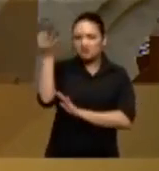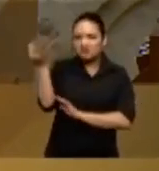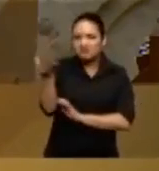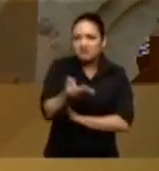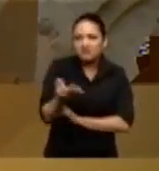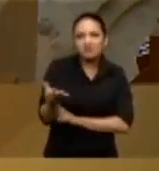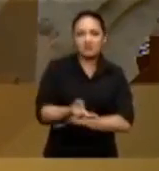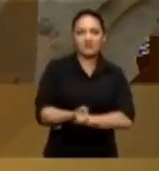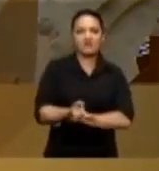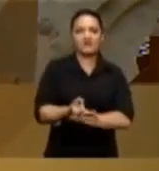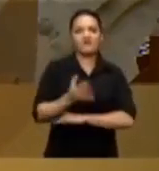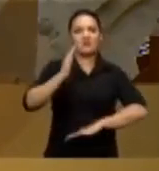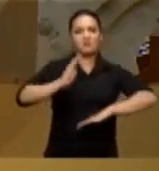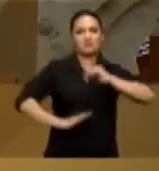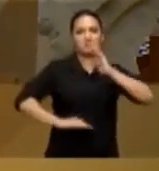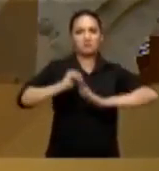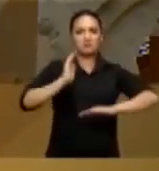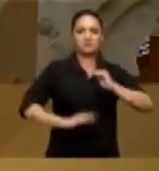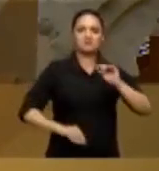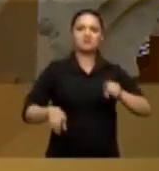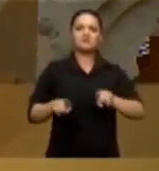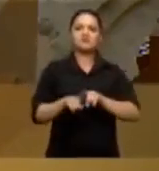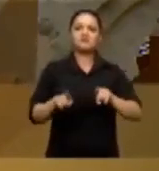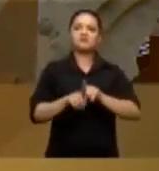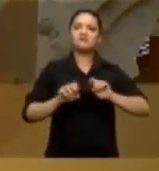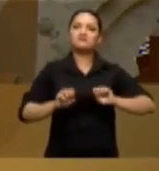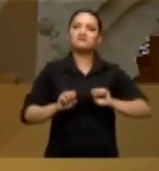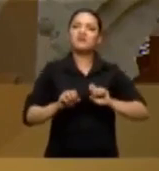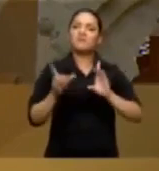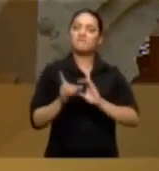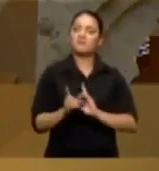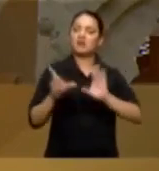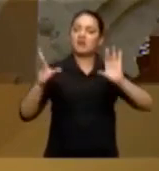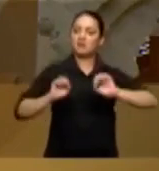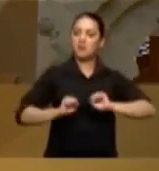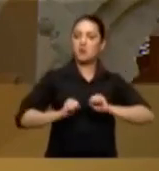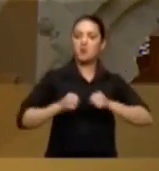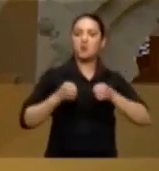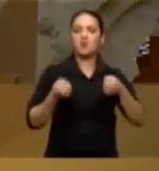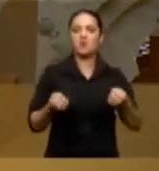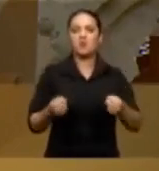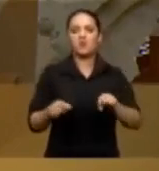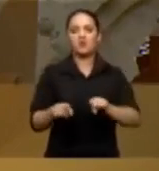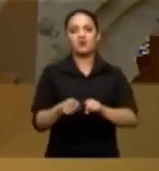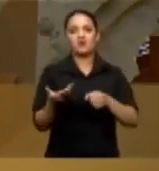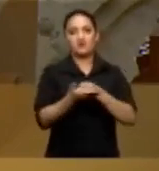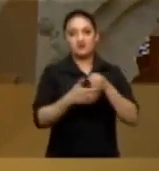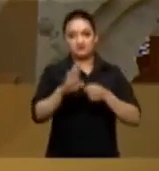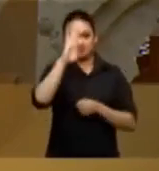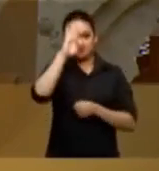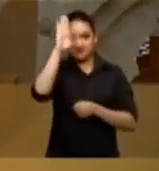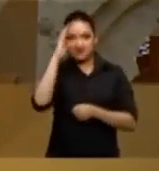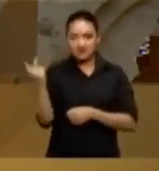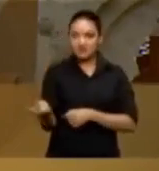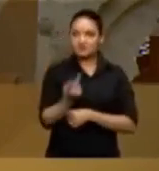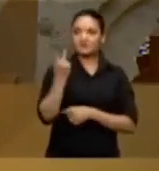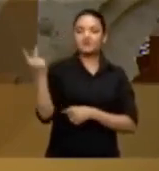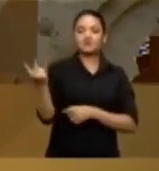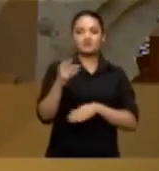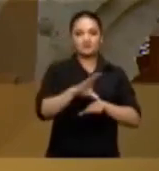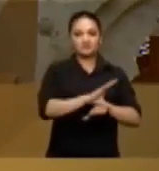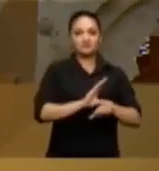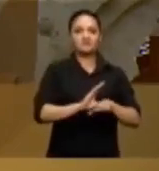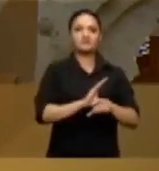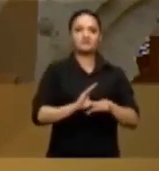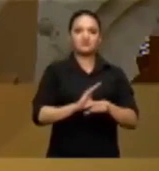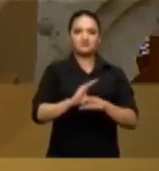ourives e pelo fortalecimento da nossa democracia e dos princípios e valores da nossa Constituição